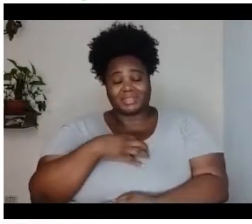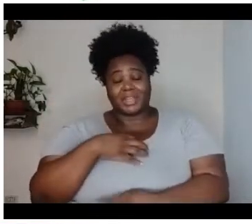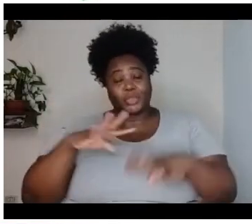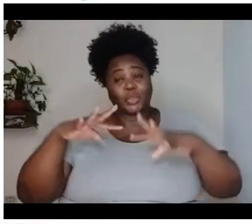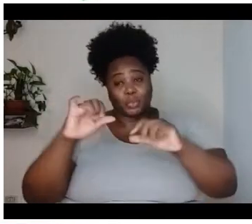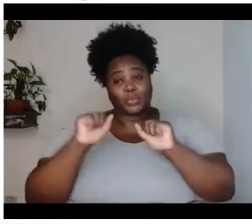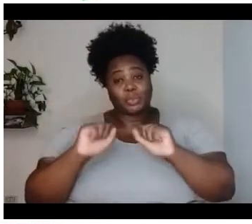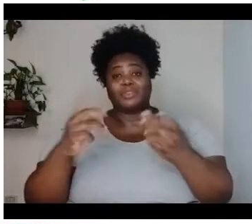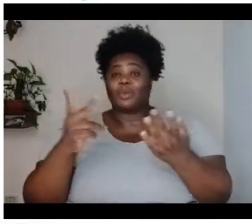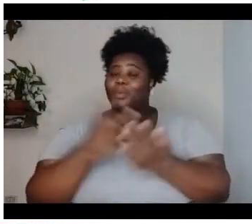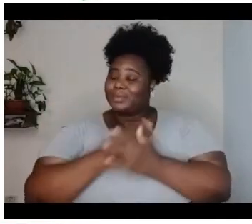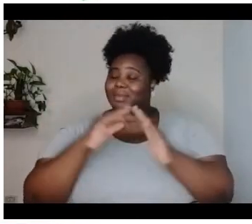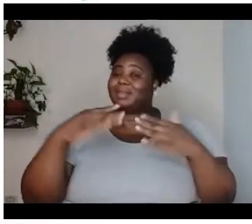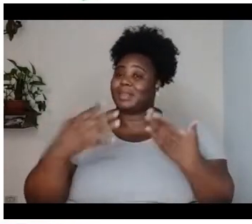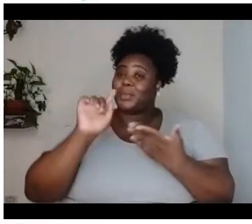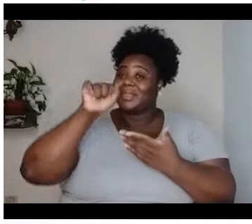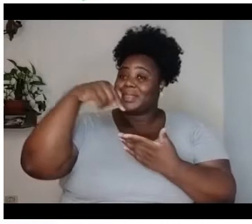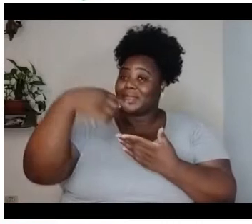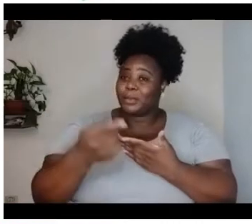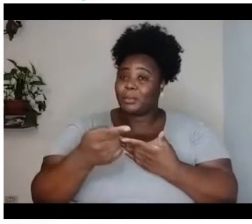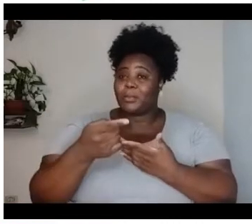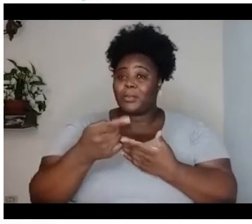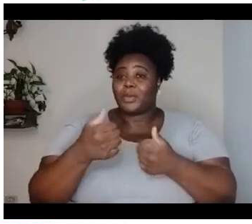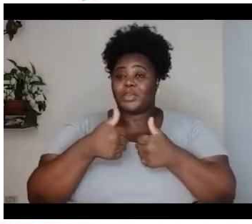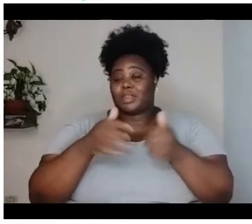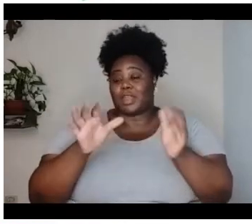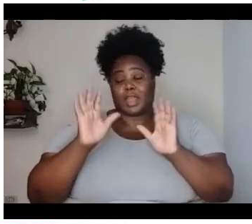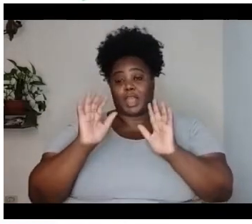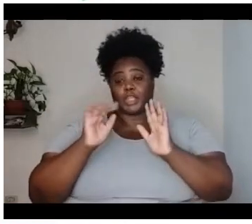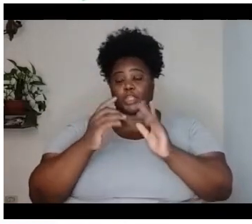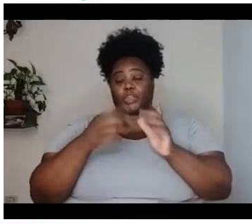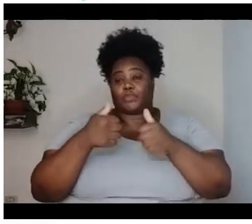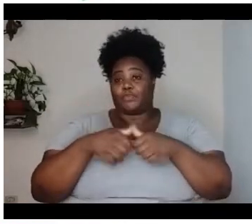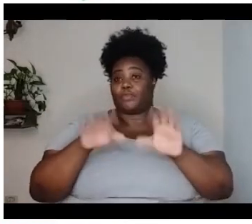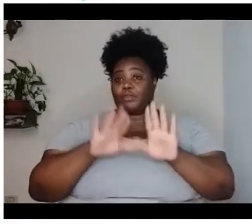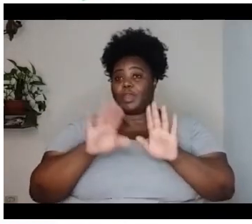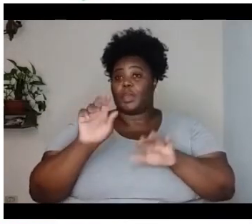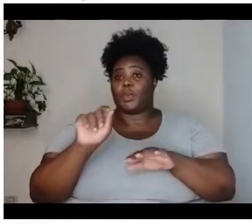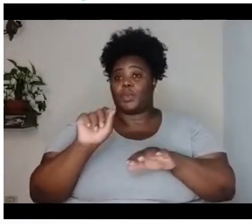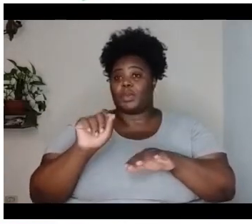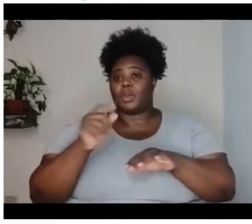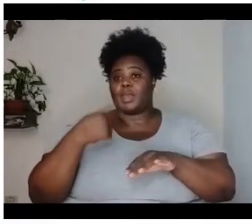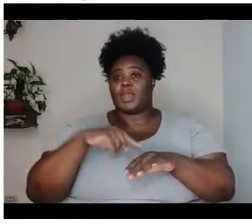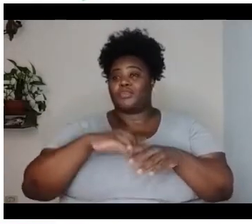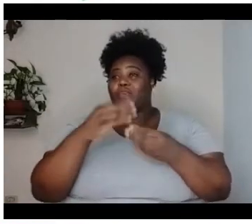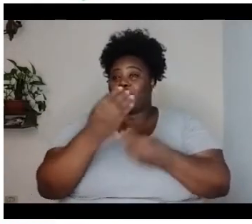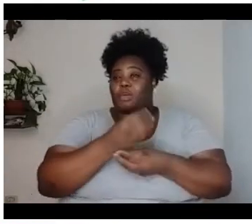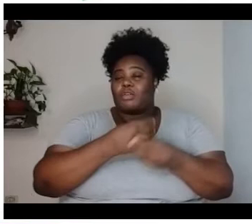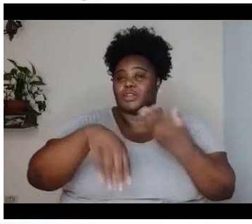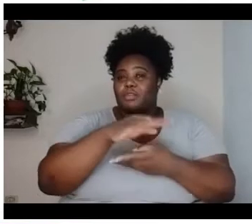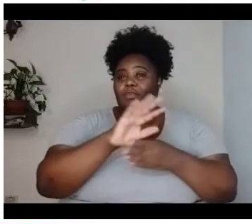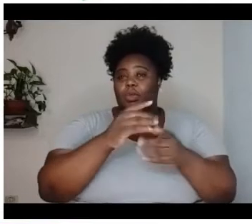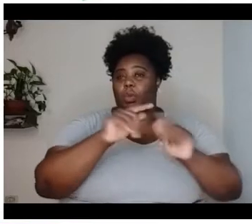acontecer. Então, depois, para mim, fica isso, o alívio. Eu não fico assim muito envolvida com o trabalho mais. O